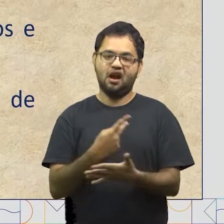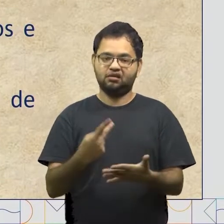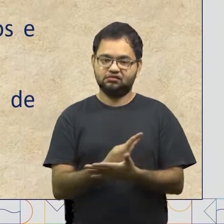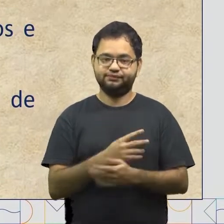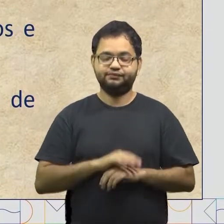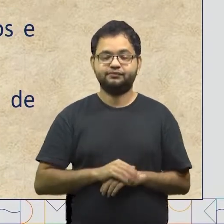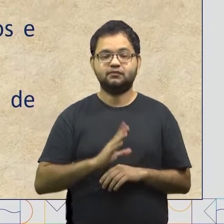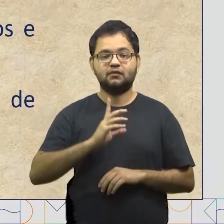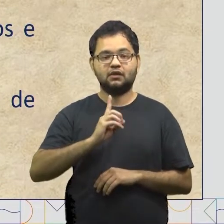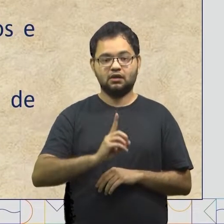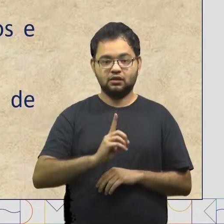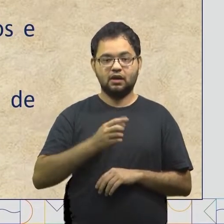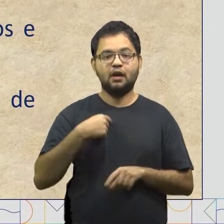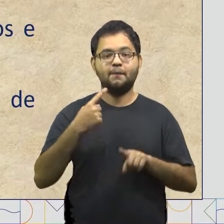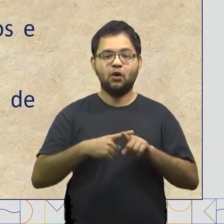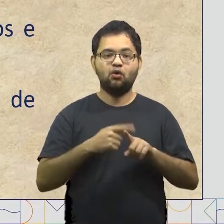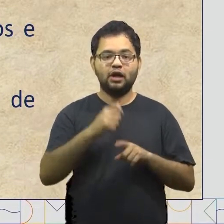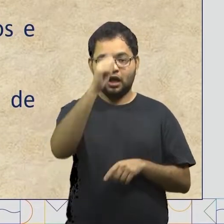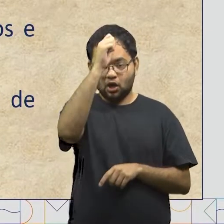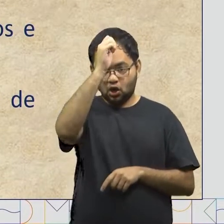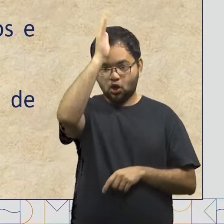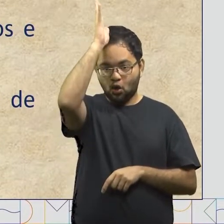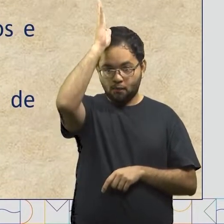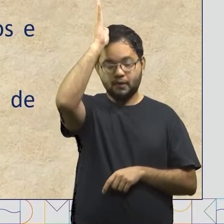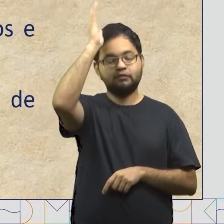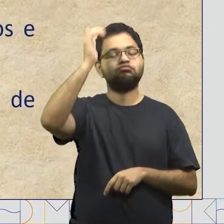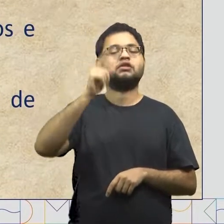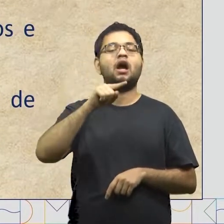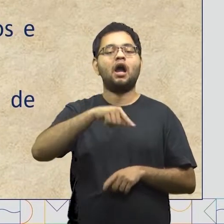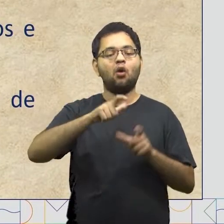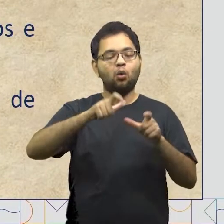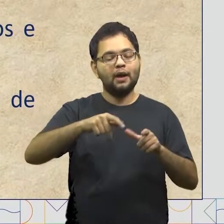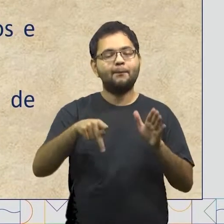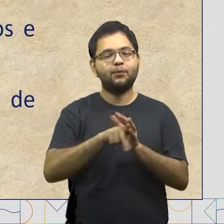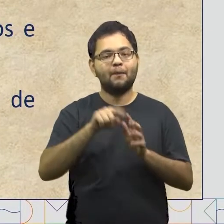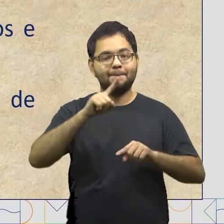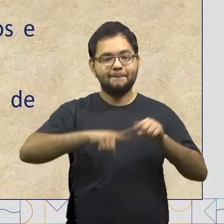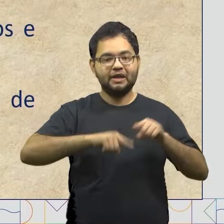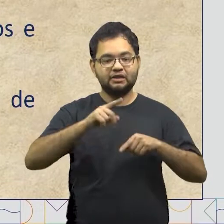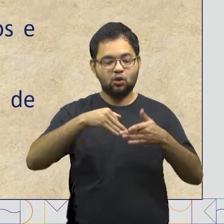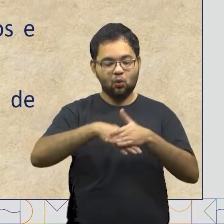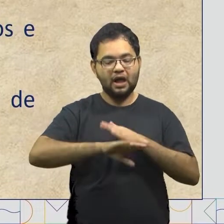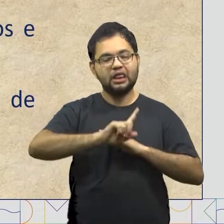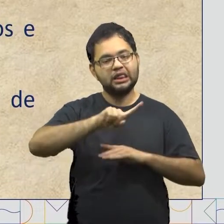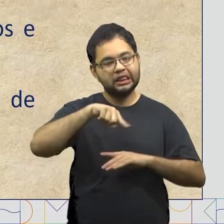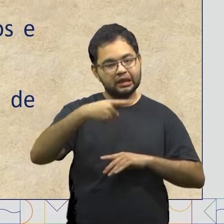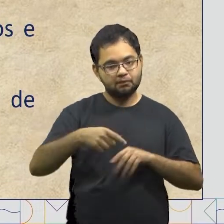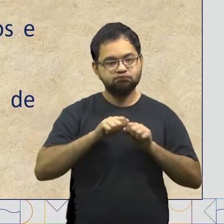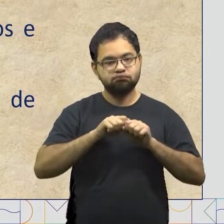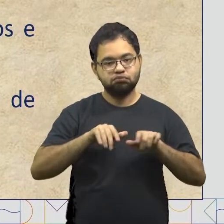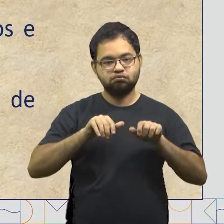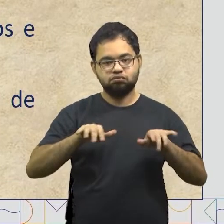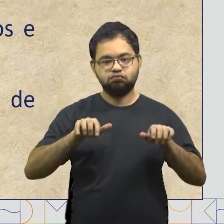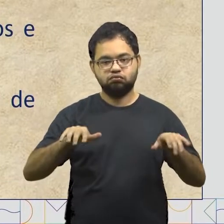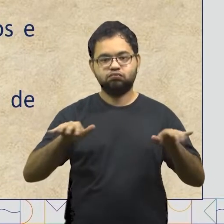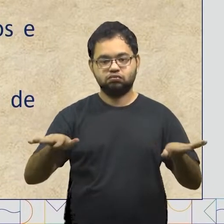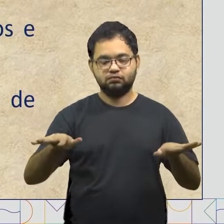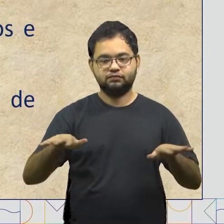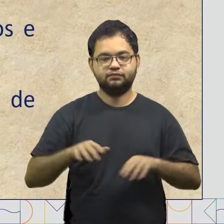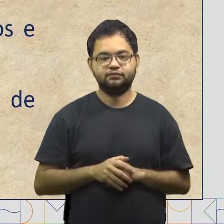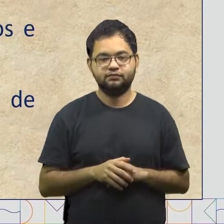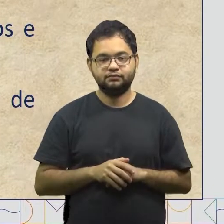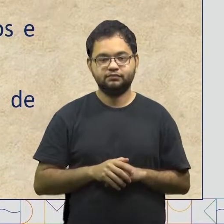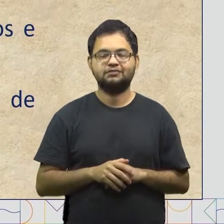incorreto e na Alternativa de diz que Roma servia de local de distribuição de mercadorias para todo o território